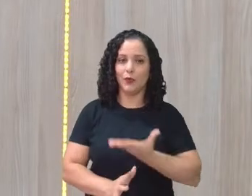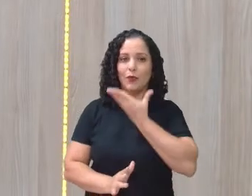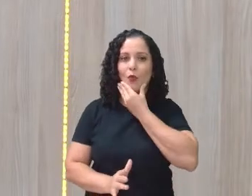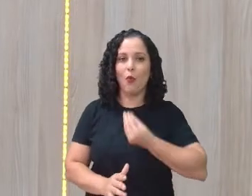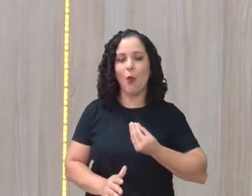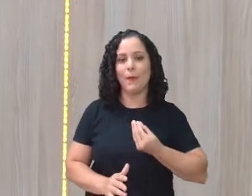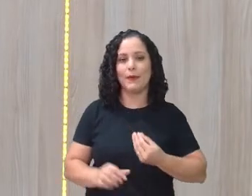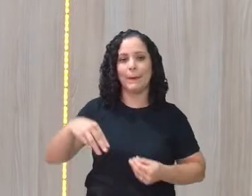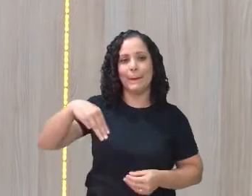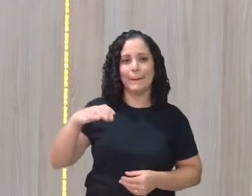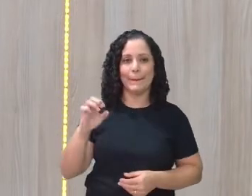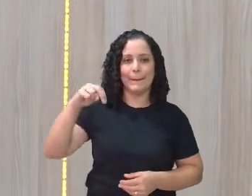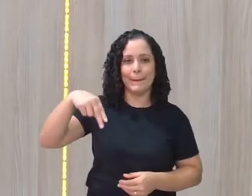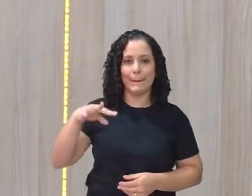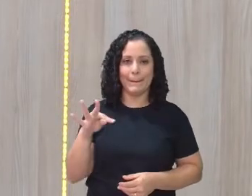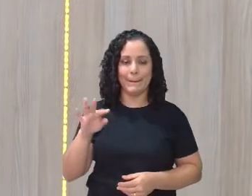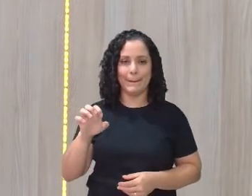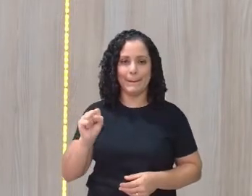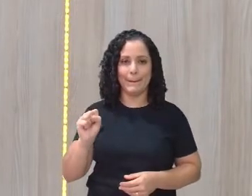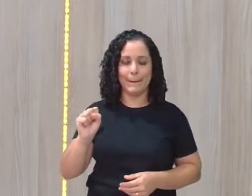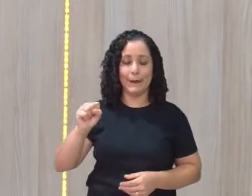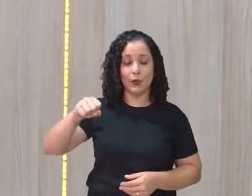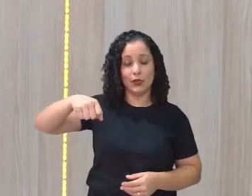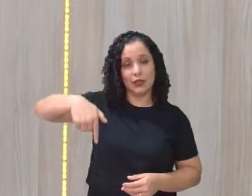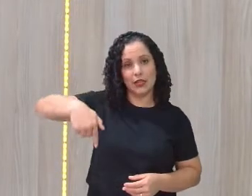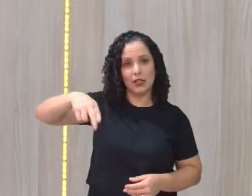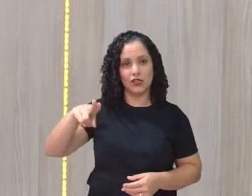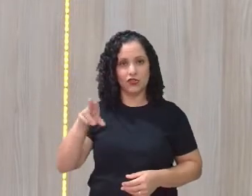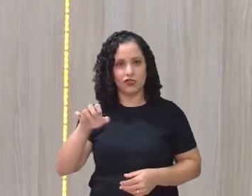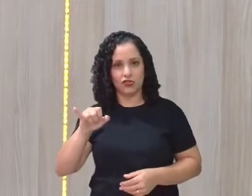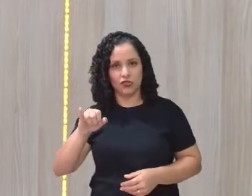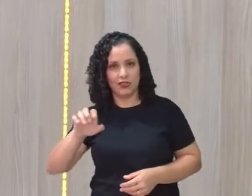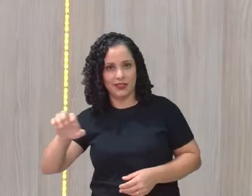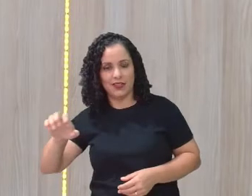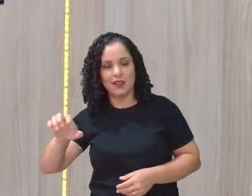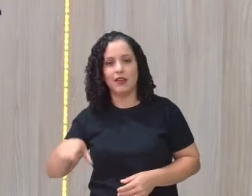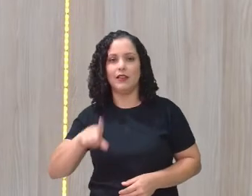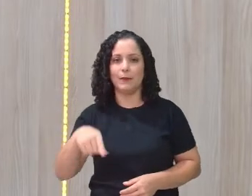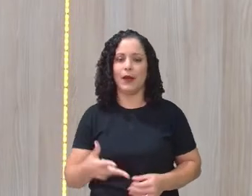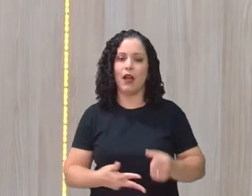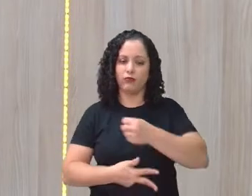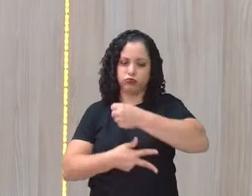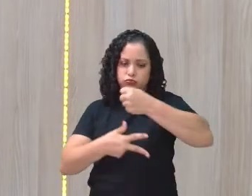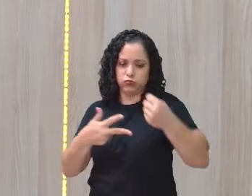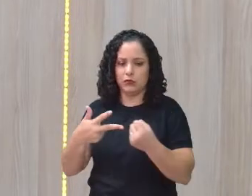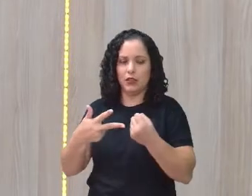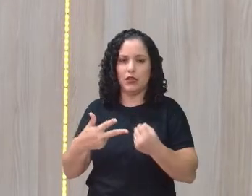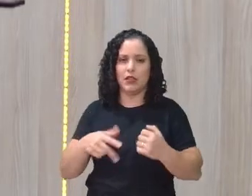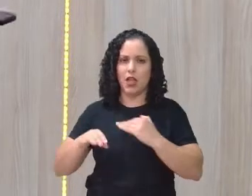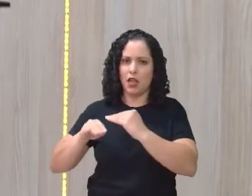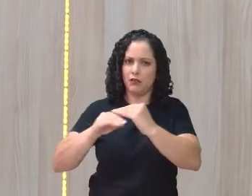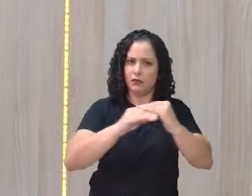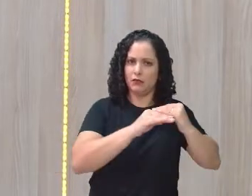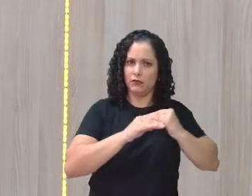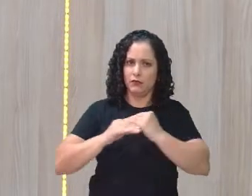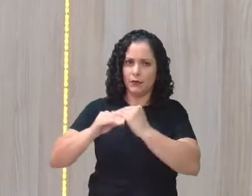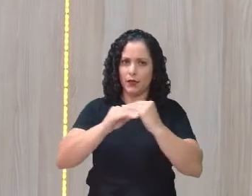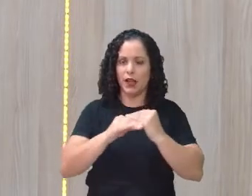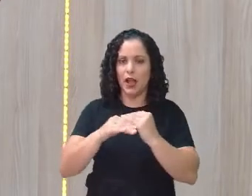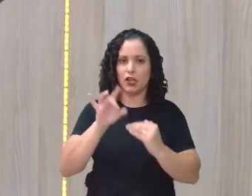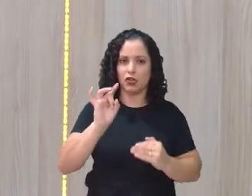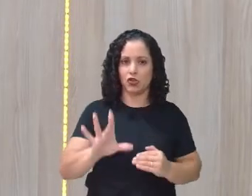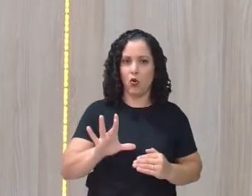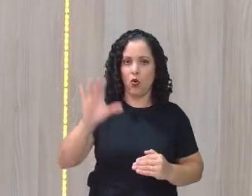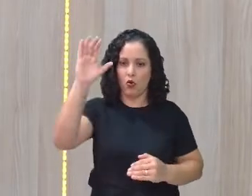que é Montesquieu, para equilibrar os poderes, não ficar só concentrado na mão do monarca, na mão